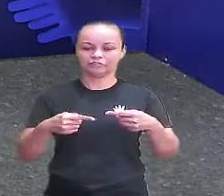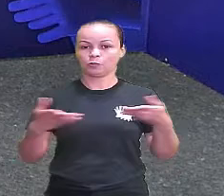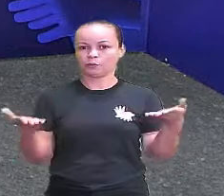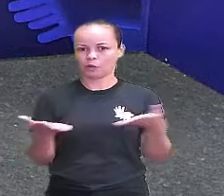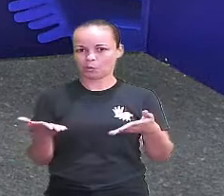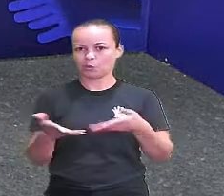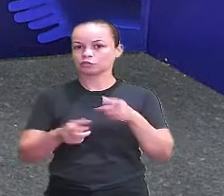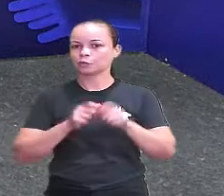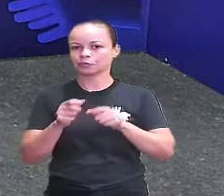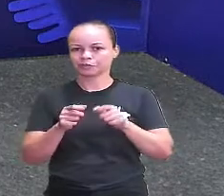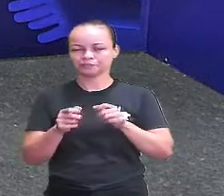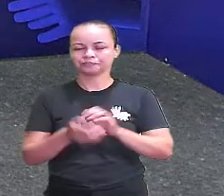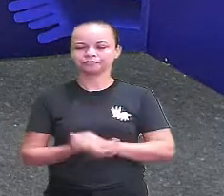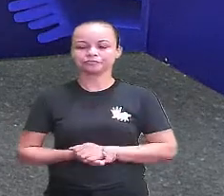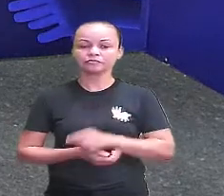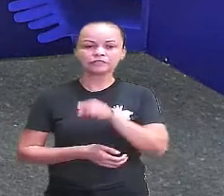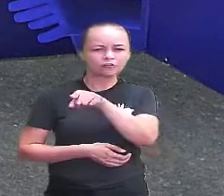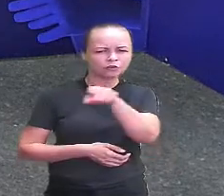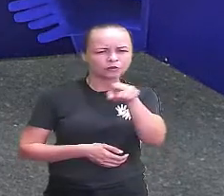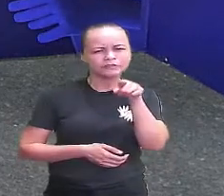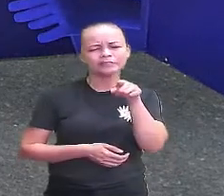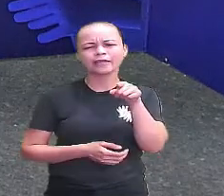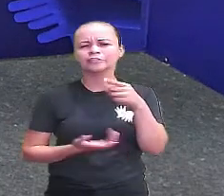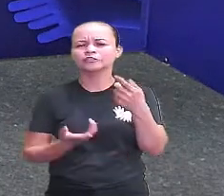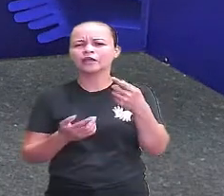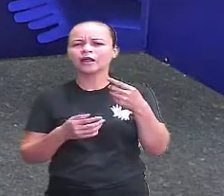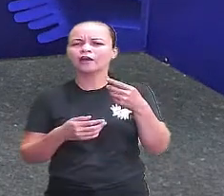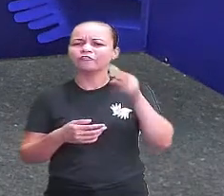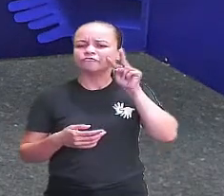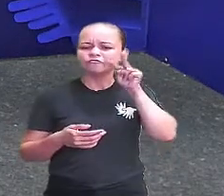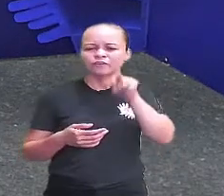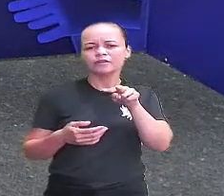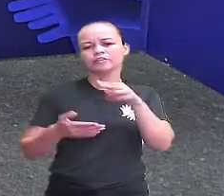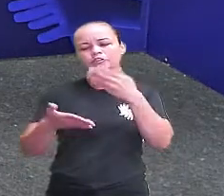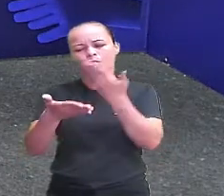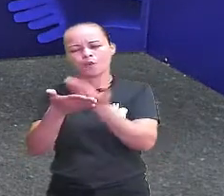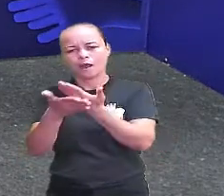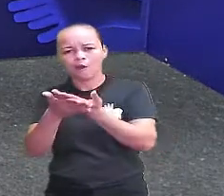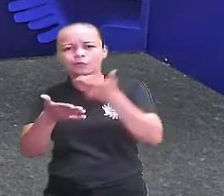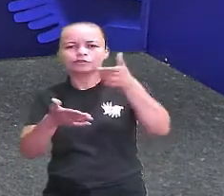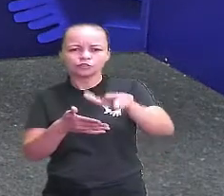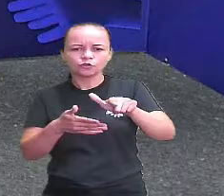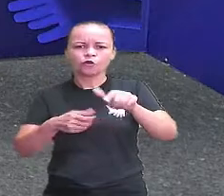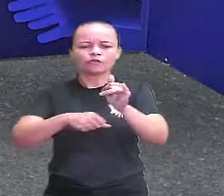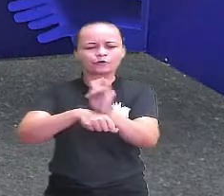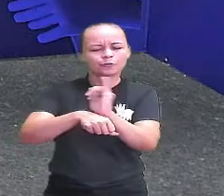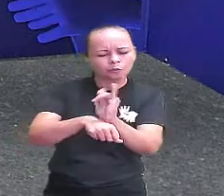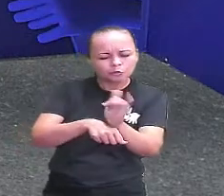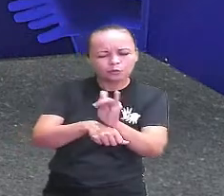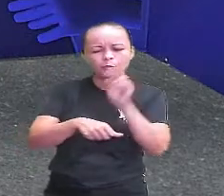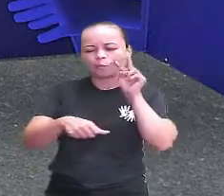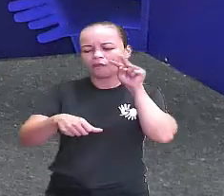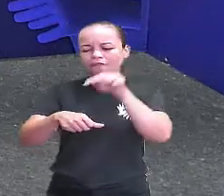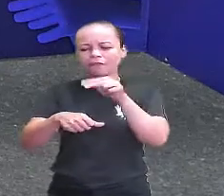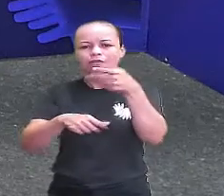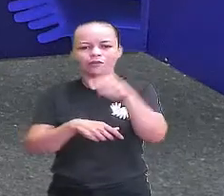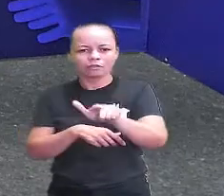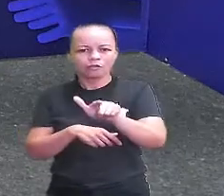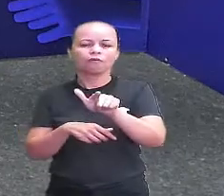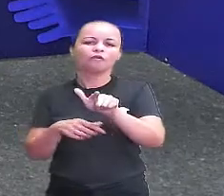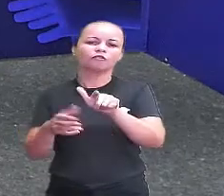para vocês é que vocês revejam essa aula. Vai lá no YouTube, acessa lá. Dá